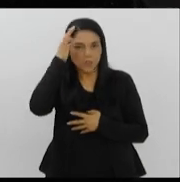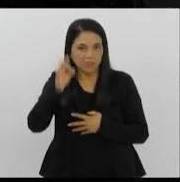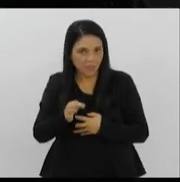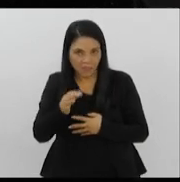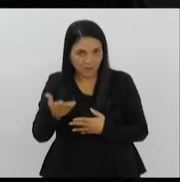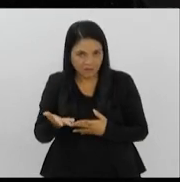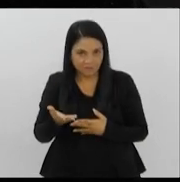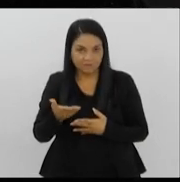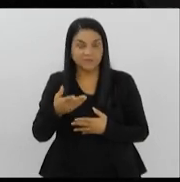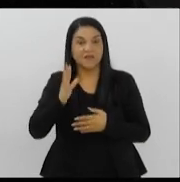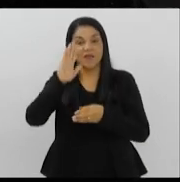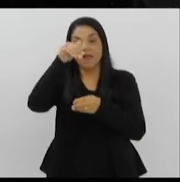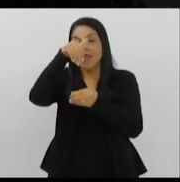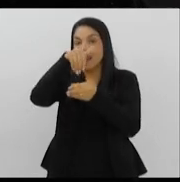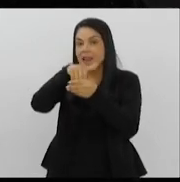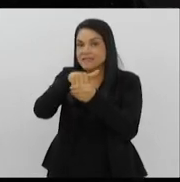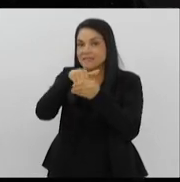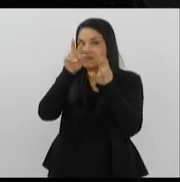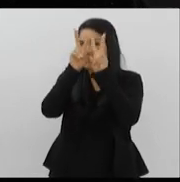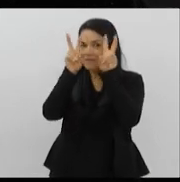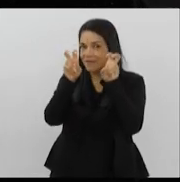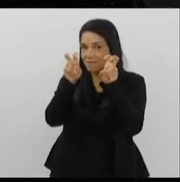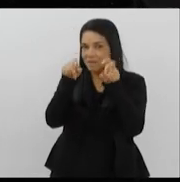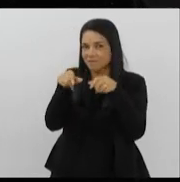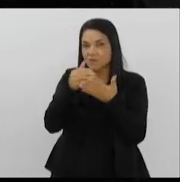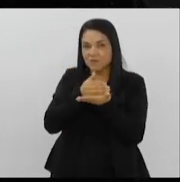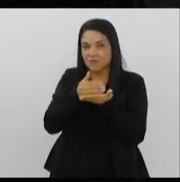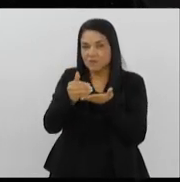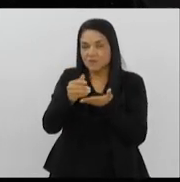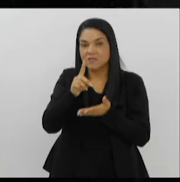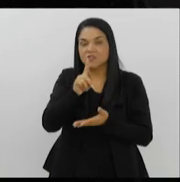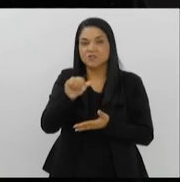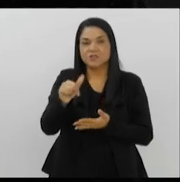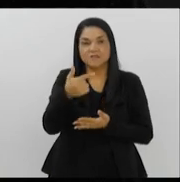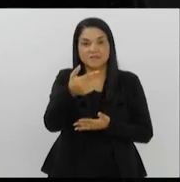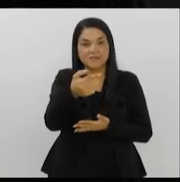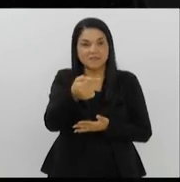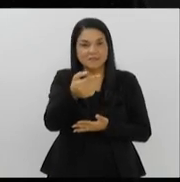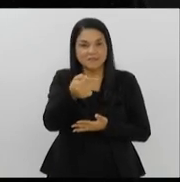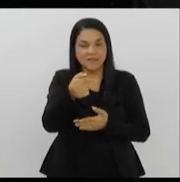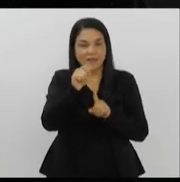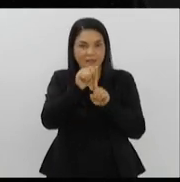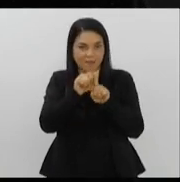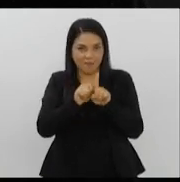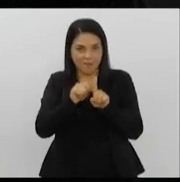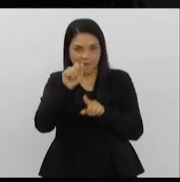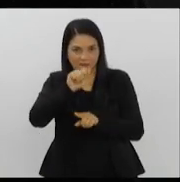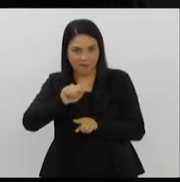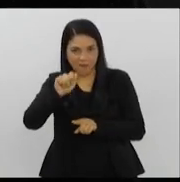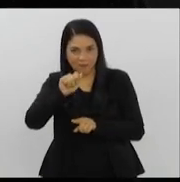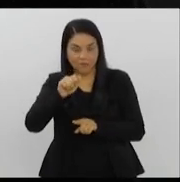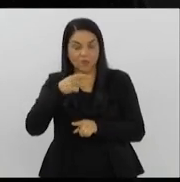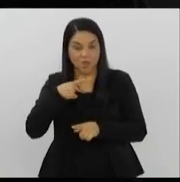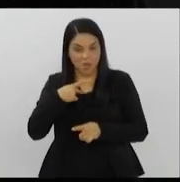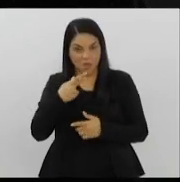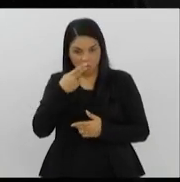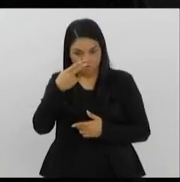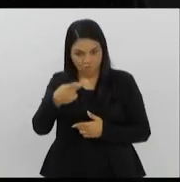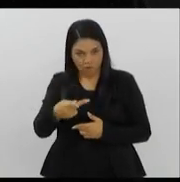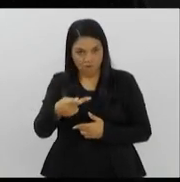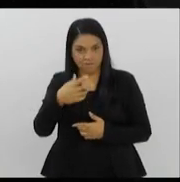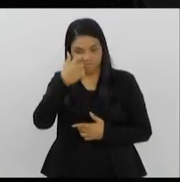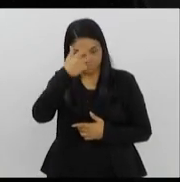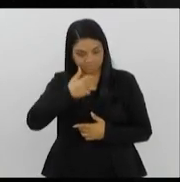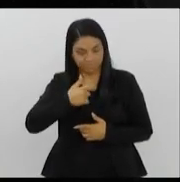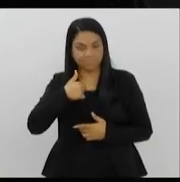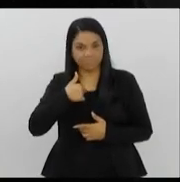eleições que iniciam no dia 16 de agosto. Dizia eu,